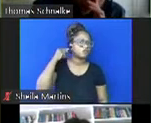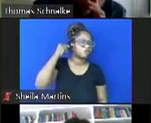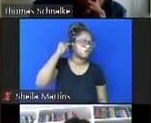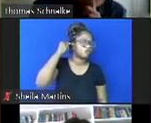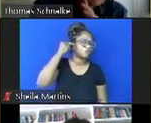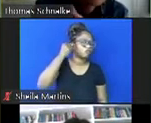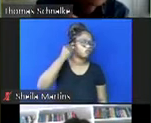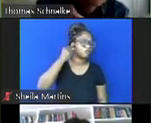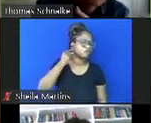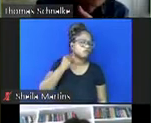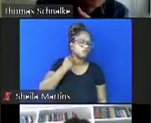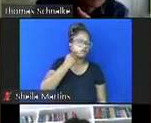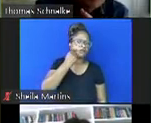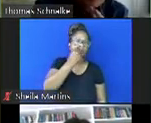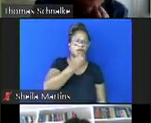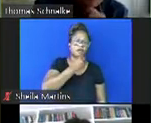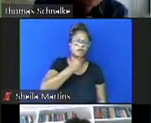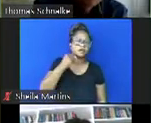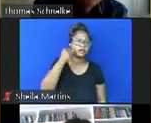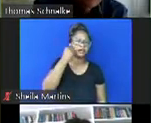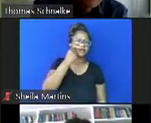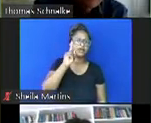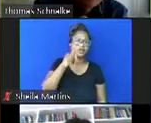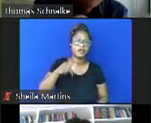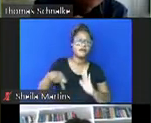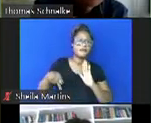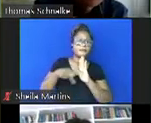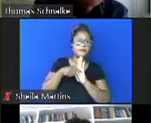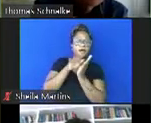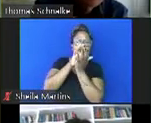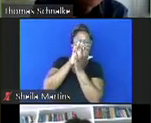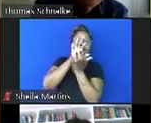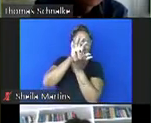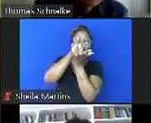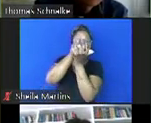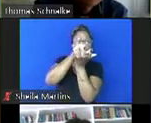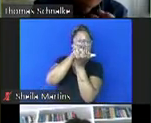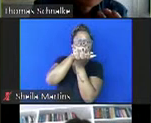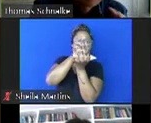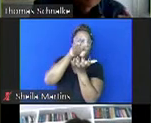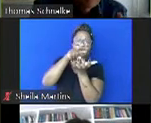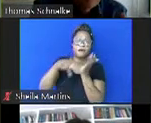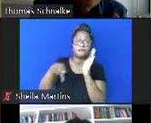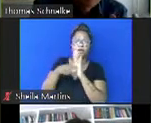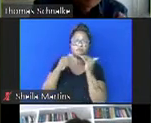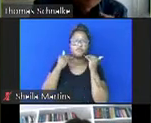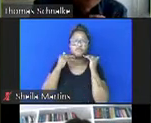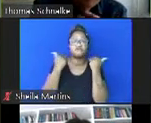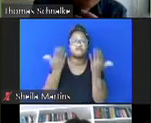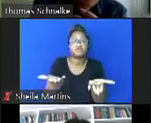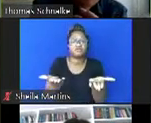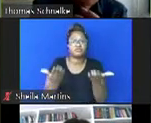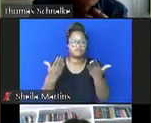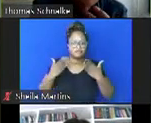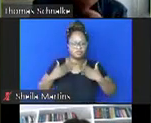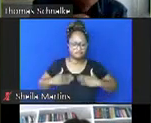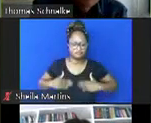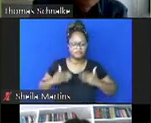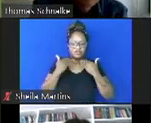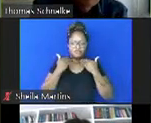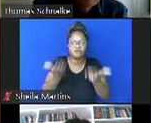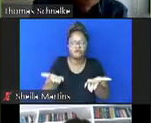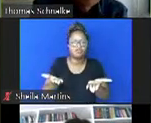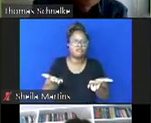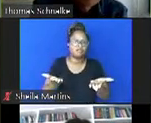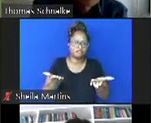lábios, realmente pertencem à parte externa do corpo humano, ou seja, esse